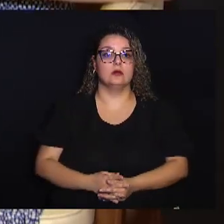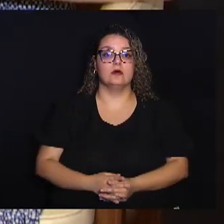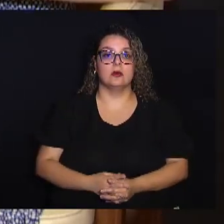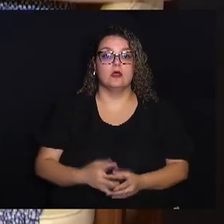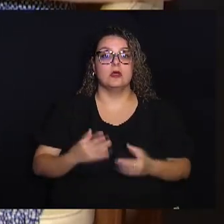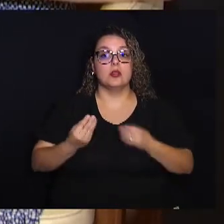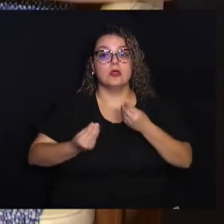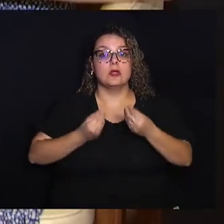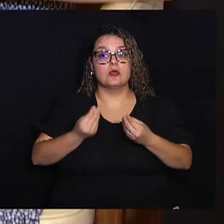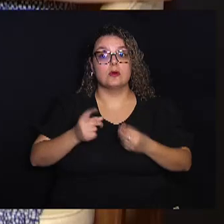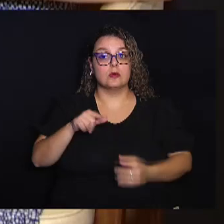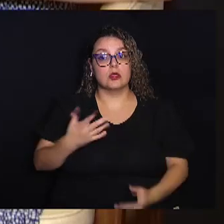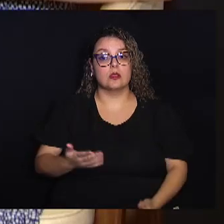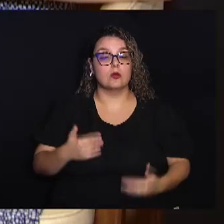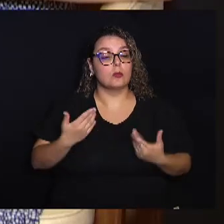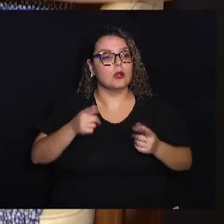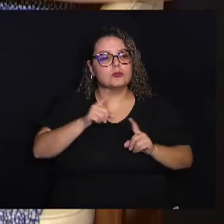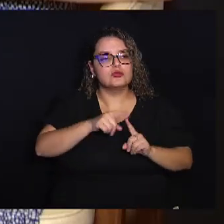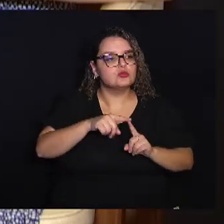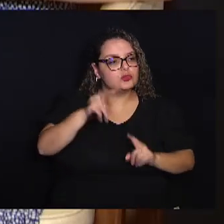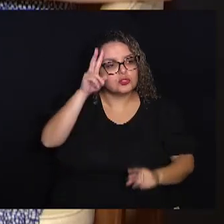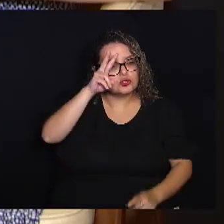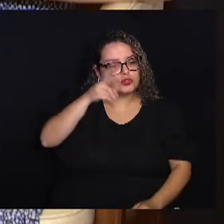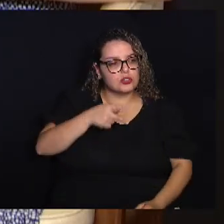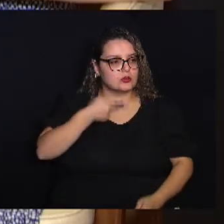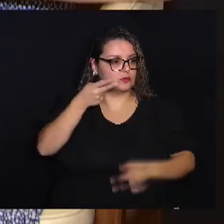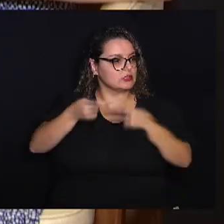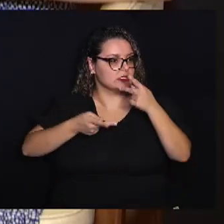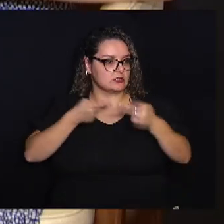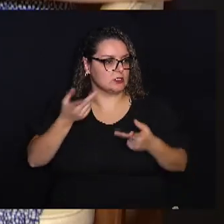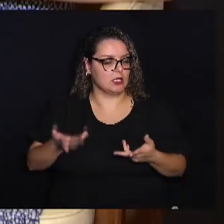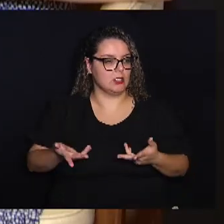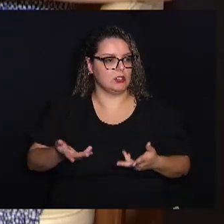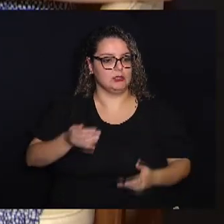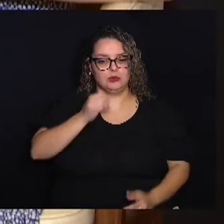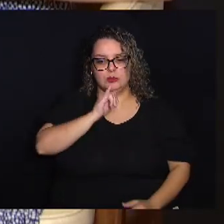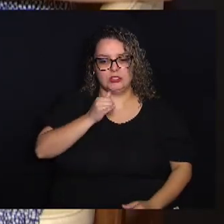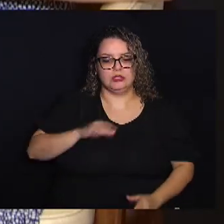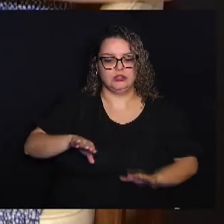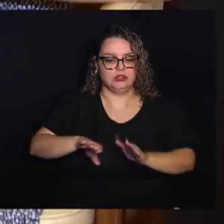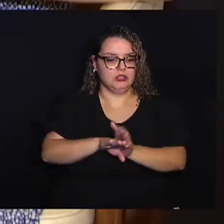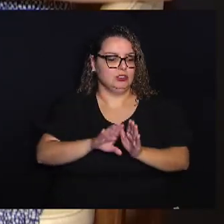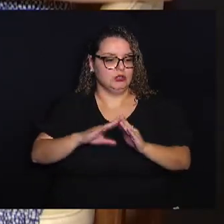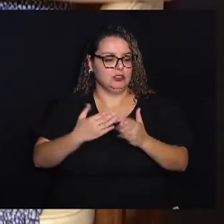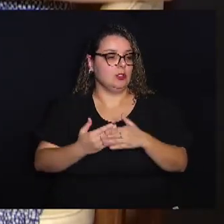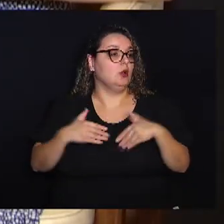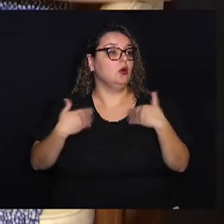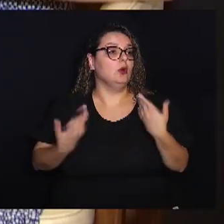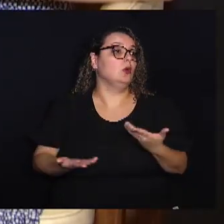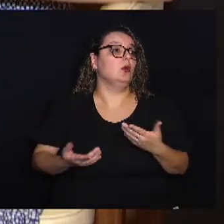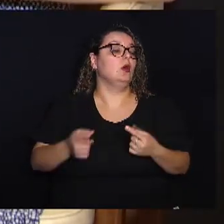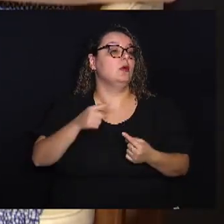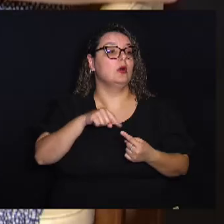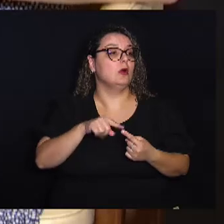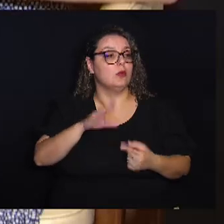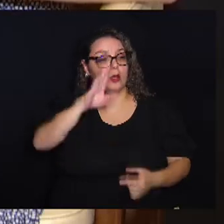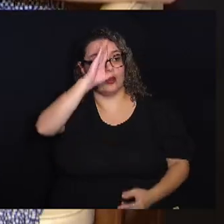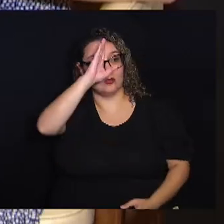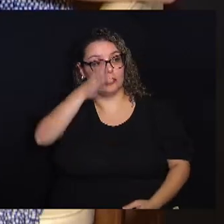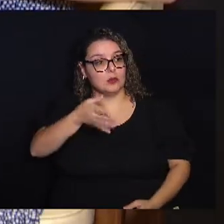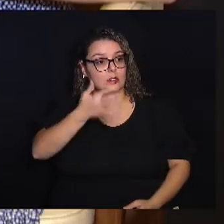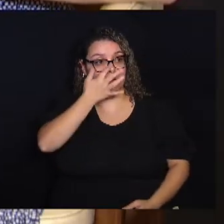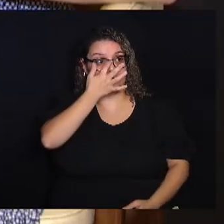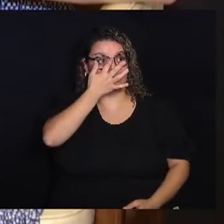Como que é, assim, que tipo de histórias vocês contam, vocês chegam numa escola, assim, qual que é a finalidade